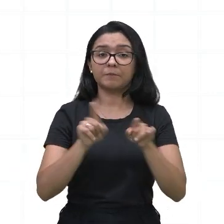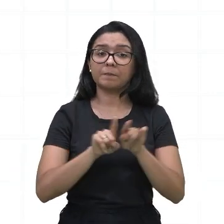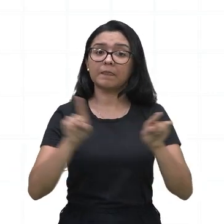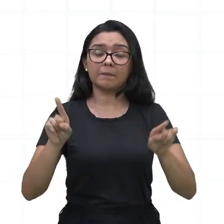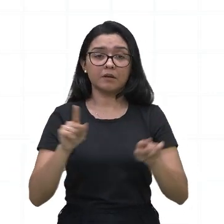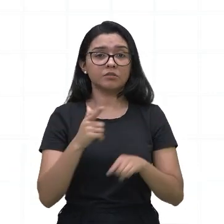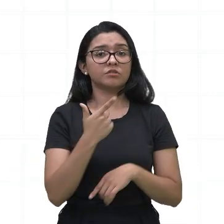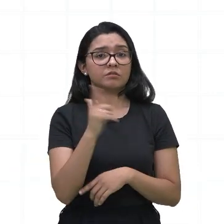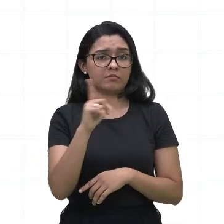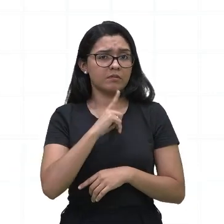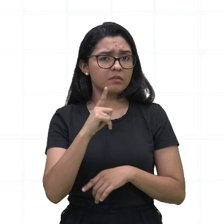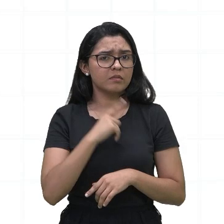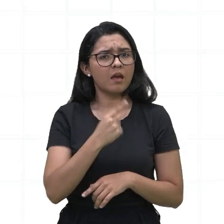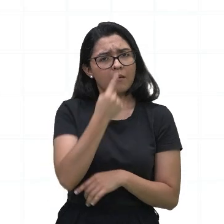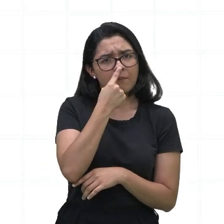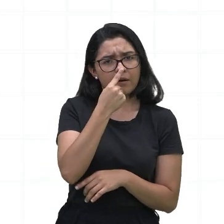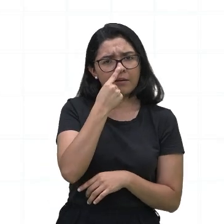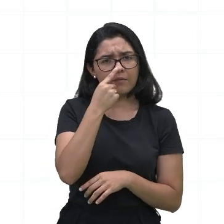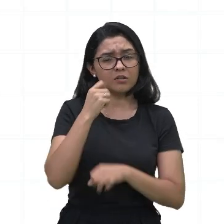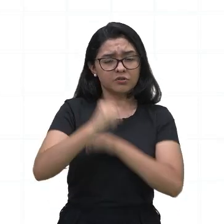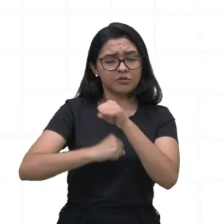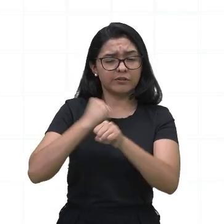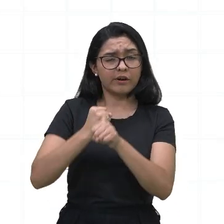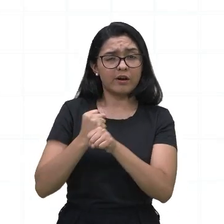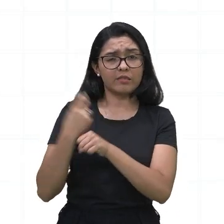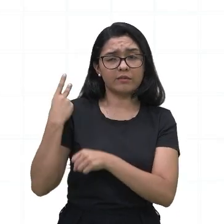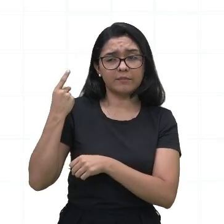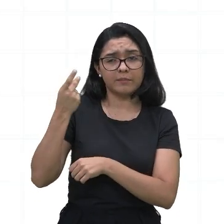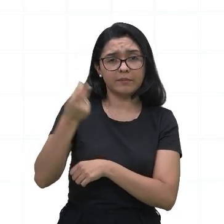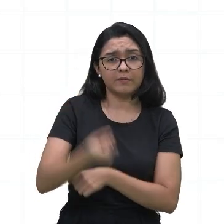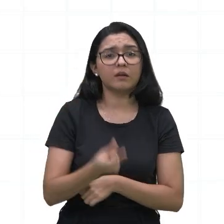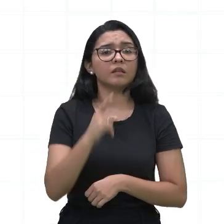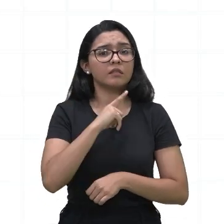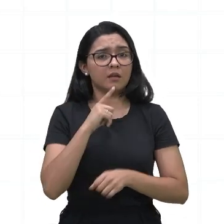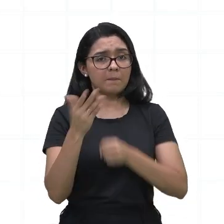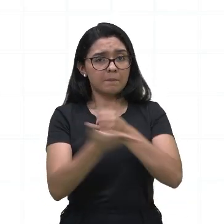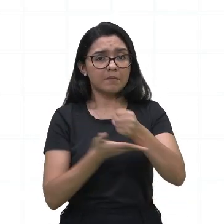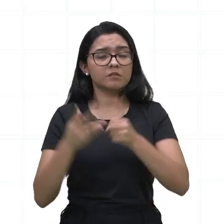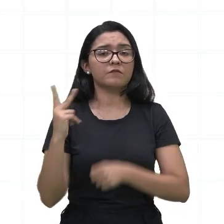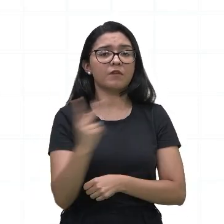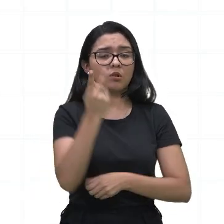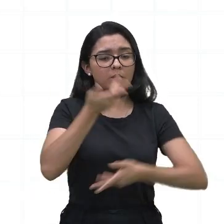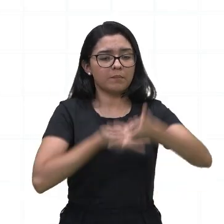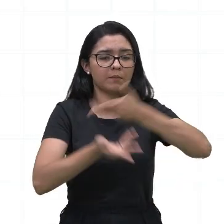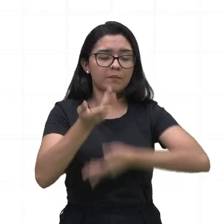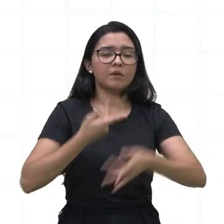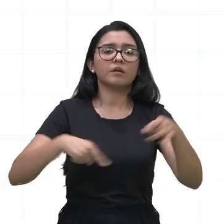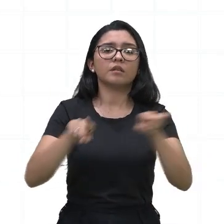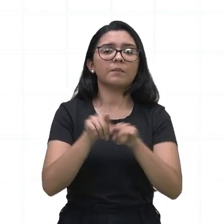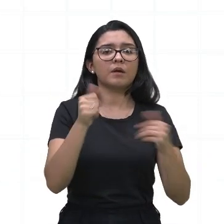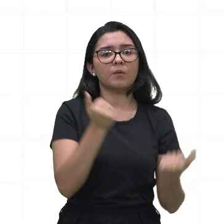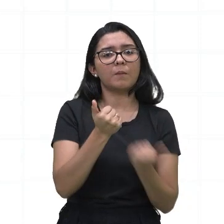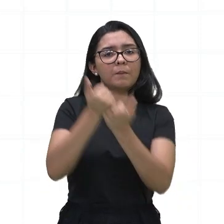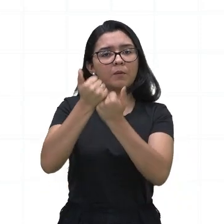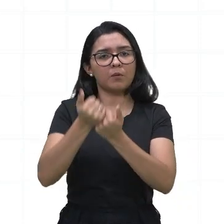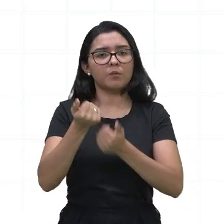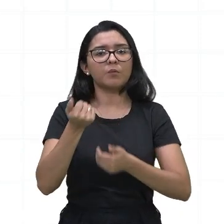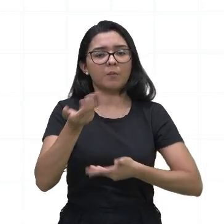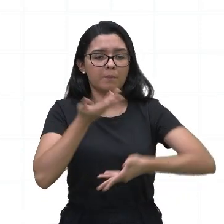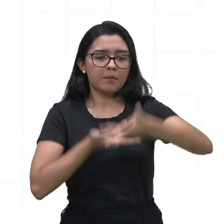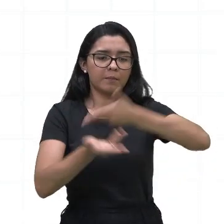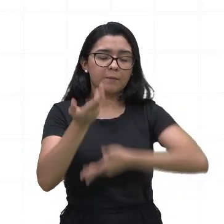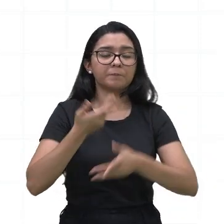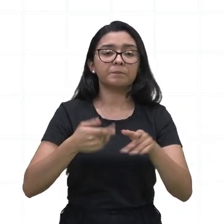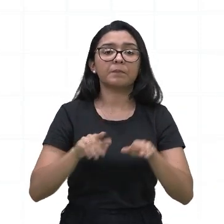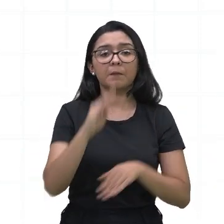outras são profundas e duradouras, fundamentadas em valores compartilhados e apoio mútuo. Em